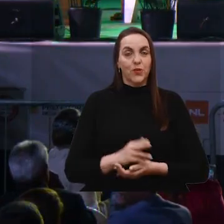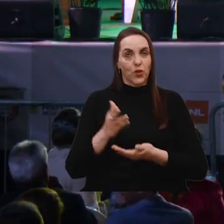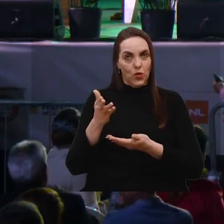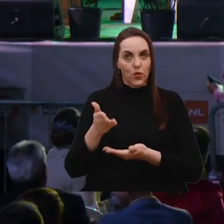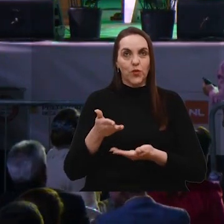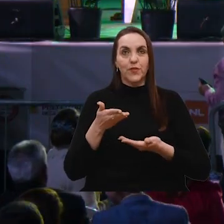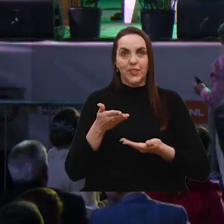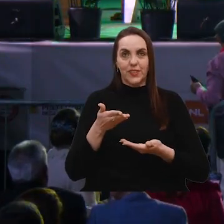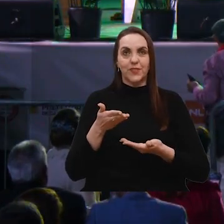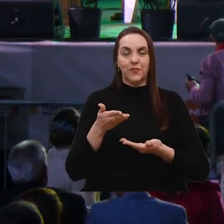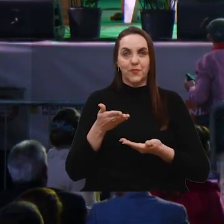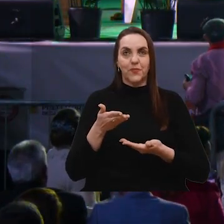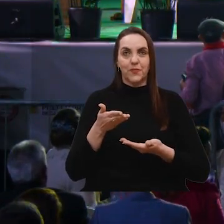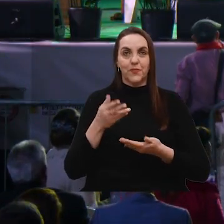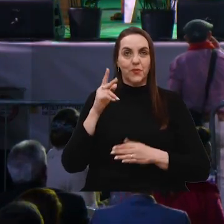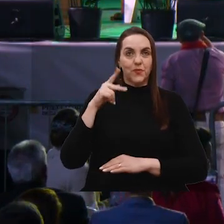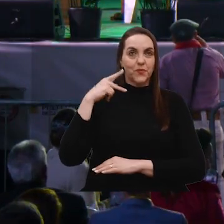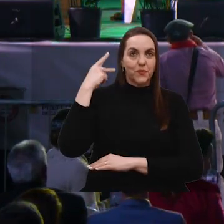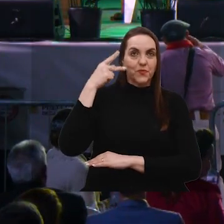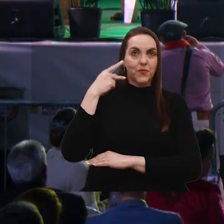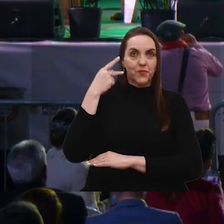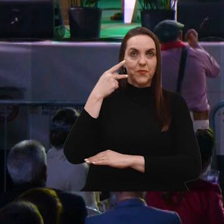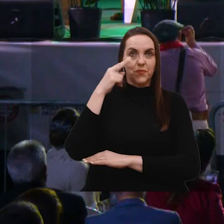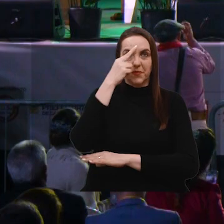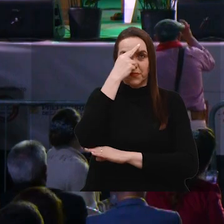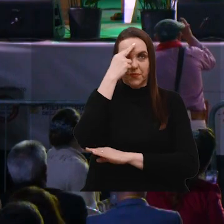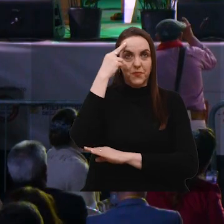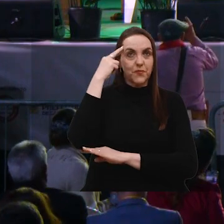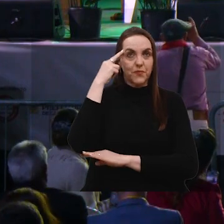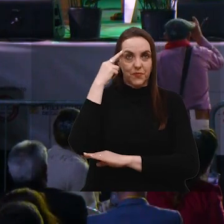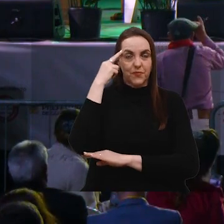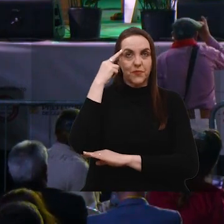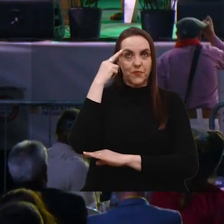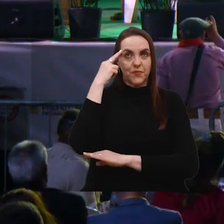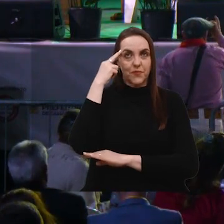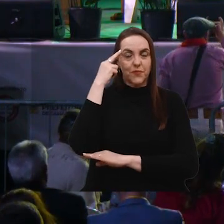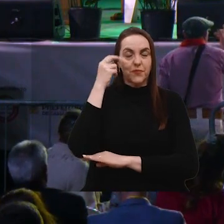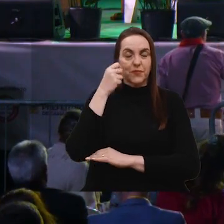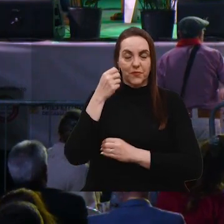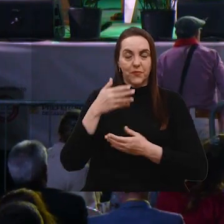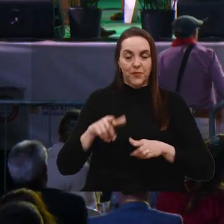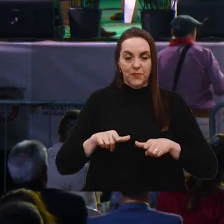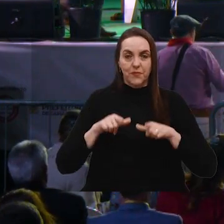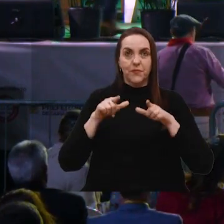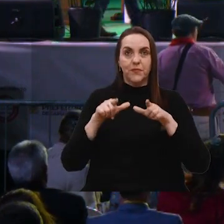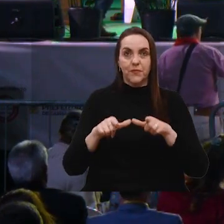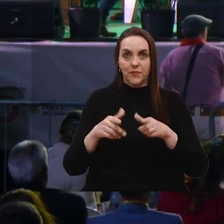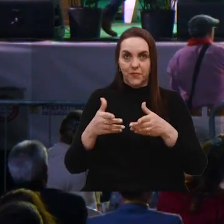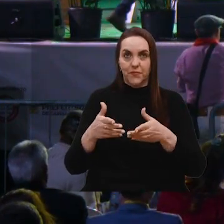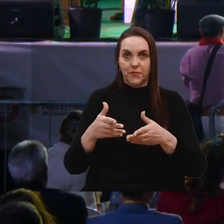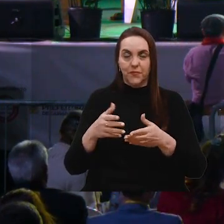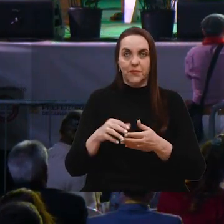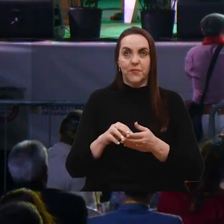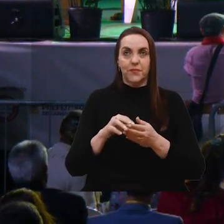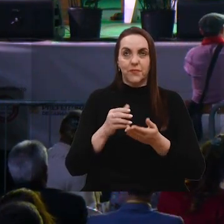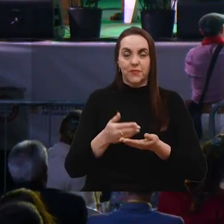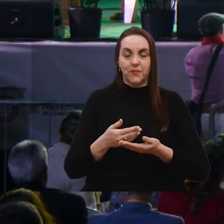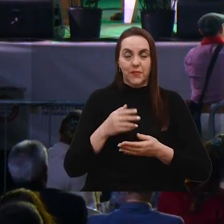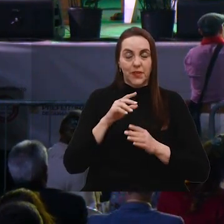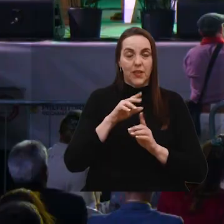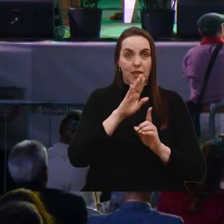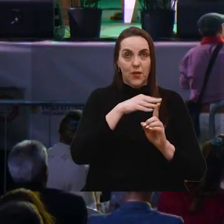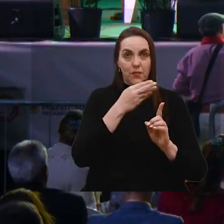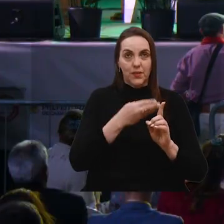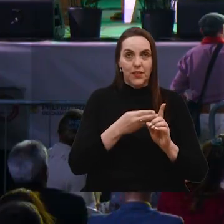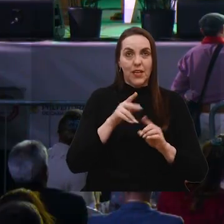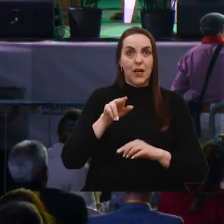Muito bem. Convido o vereador Rafael Bueno para fazer a